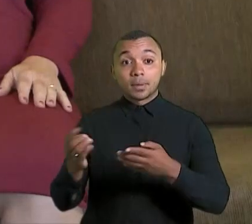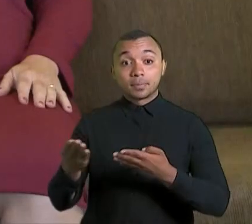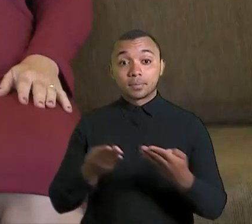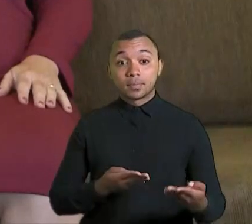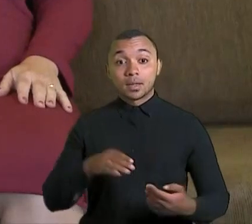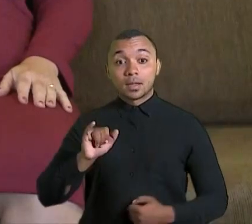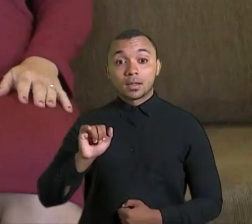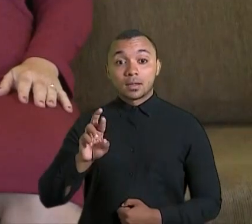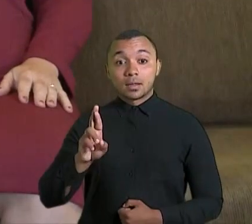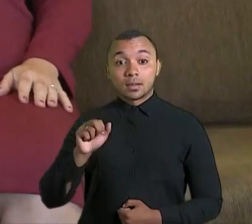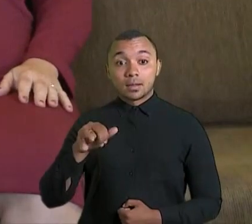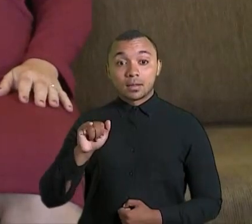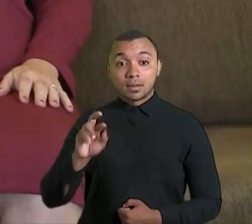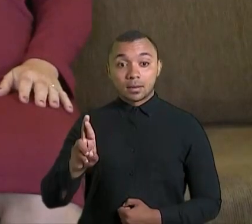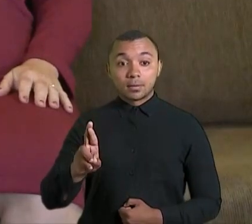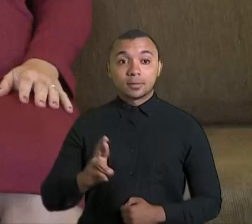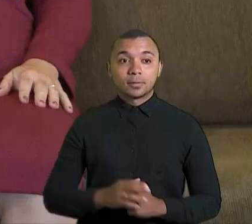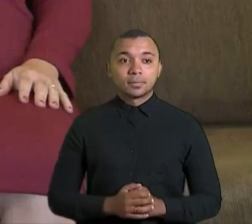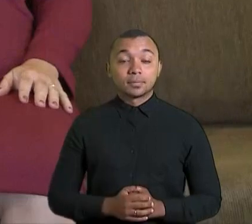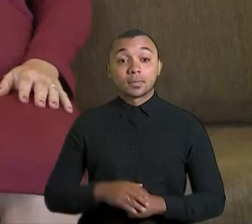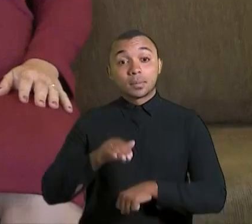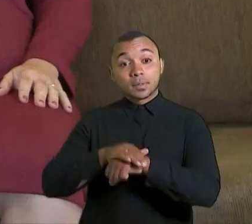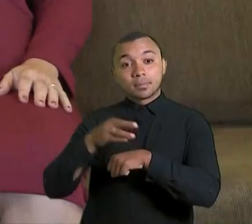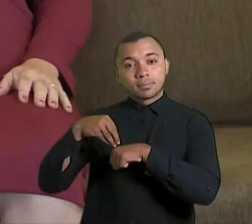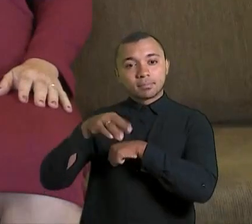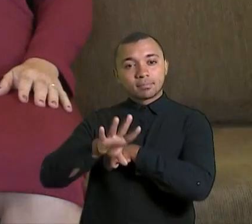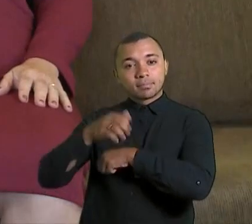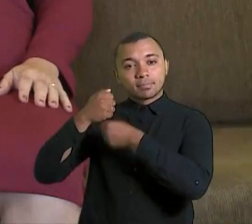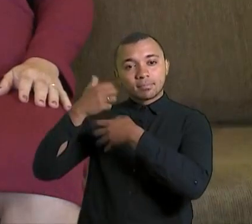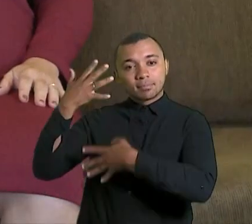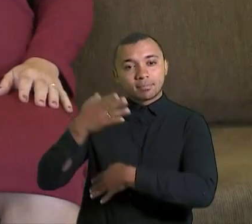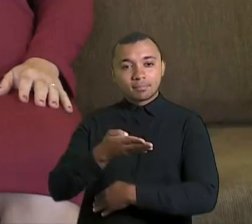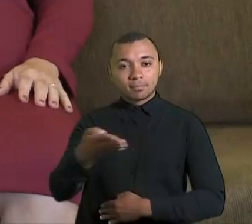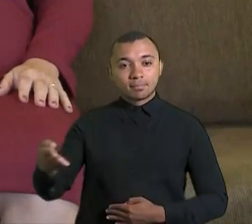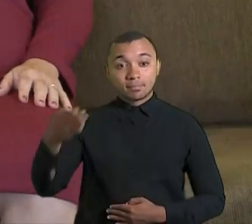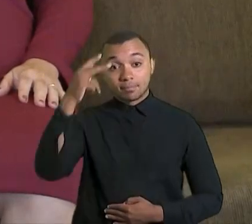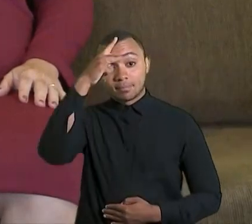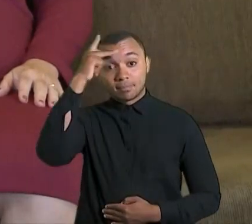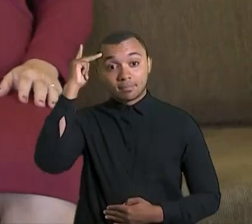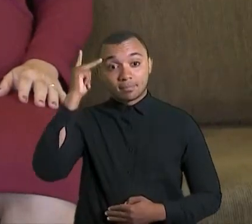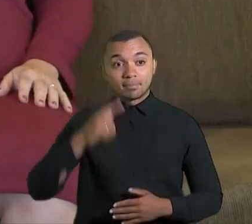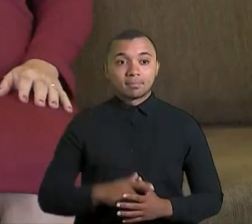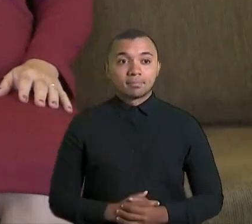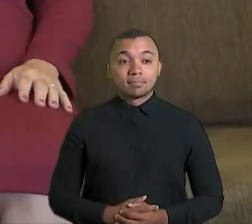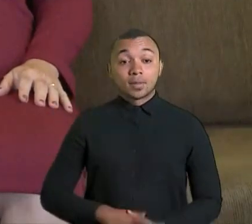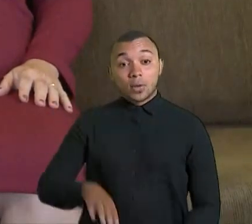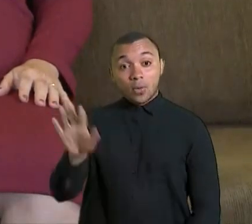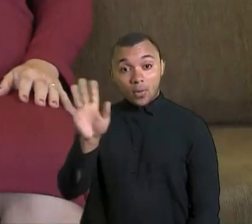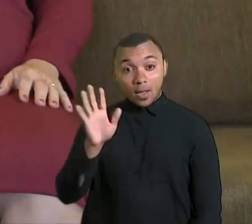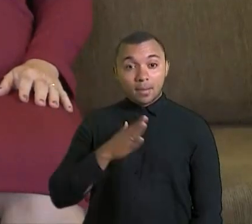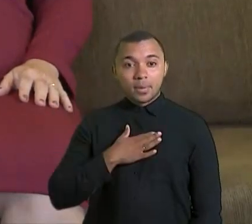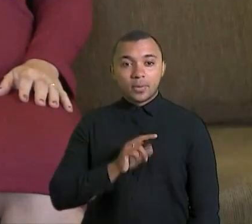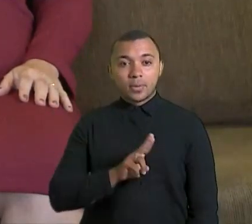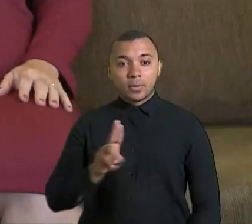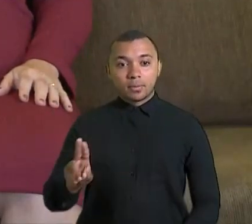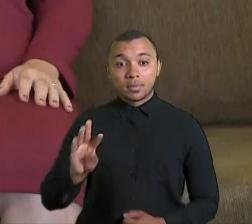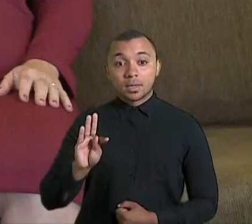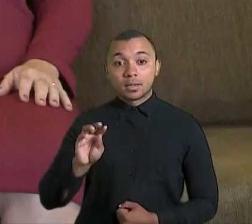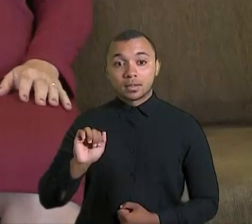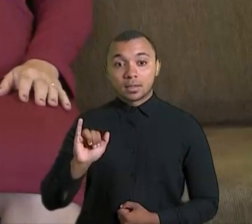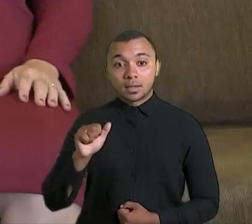Viana. Tainara, faça sua autodescrição para os nossos telespectadores. Olá, eu me chamo Tainara